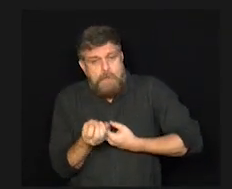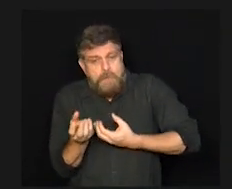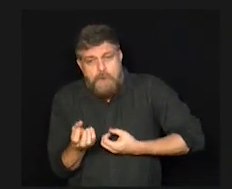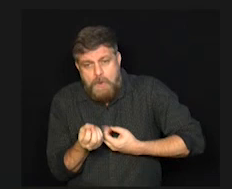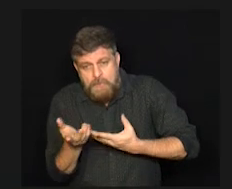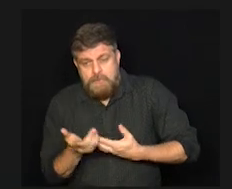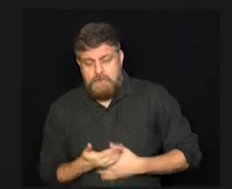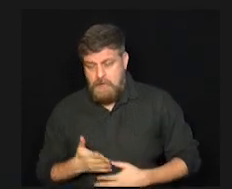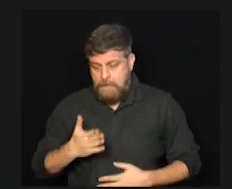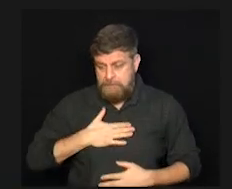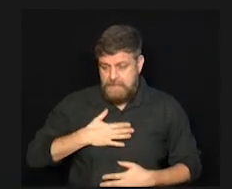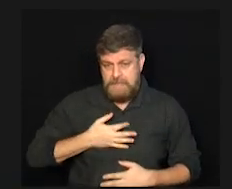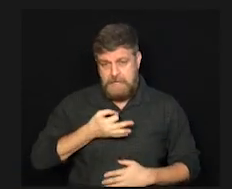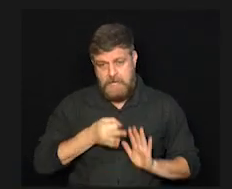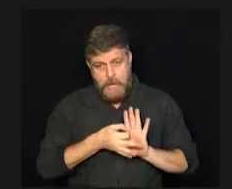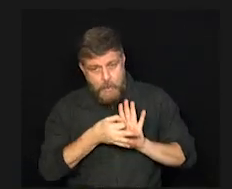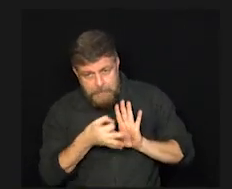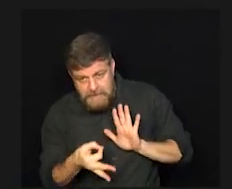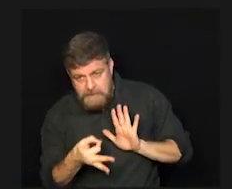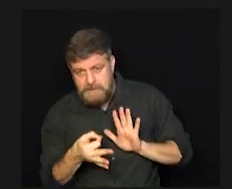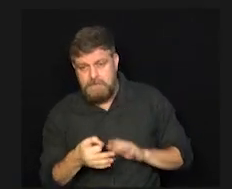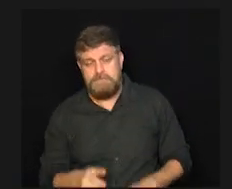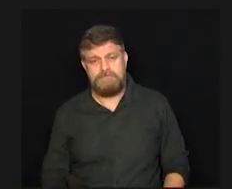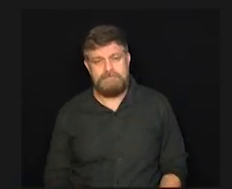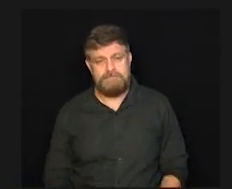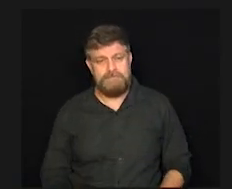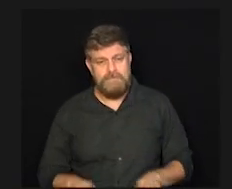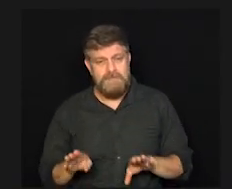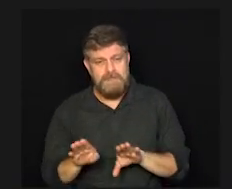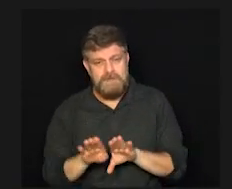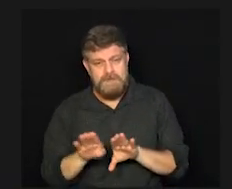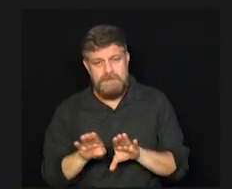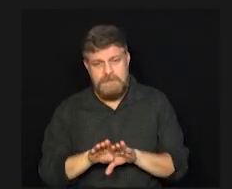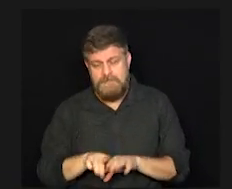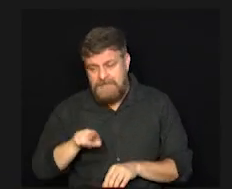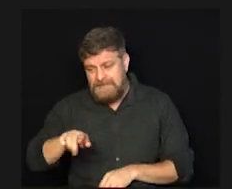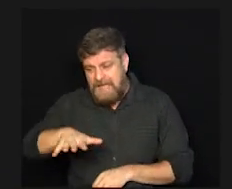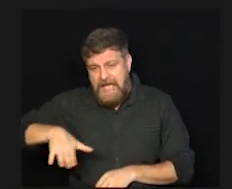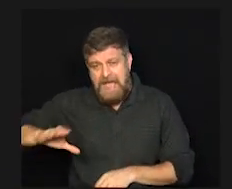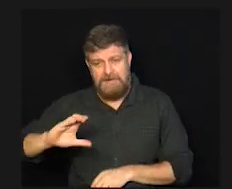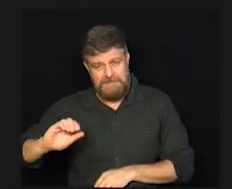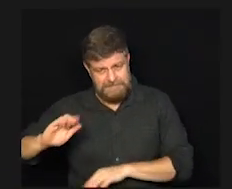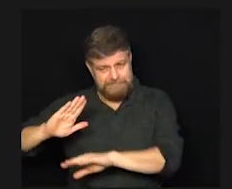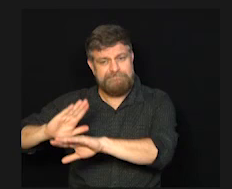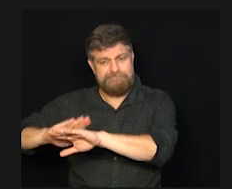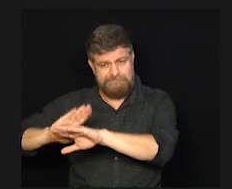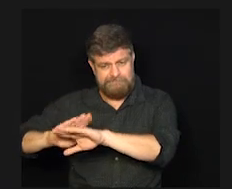o que eu penso em relação ao que eu penso e que tem que ser feito no Campo Grande,